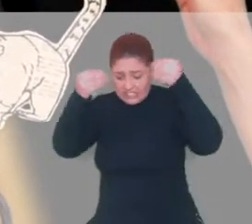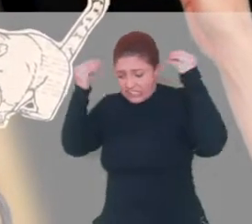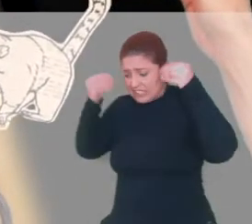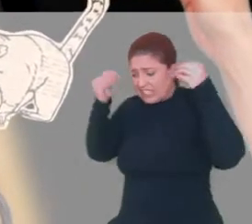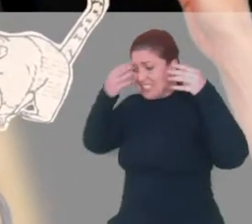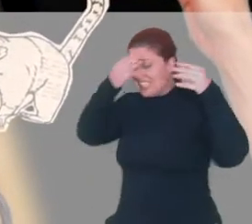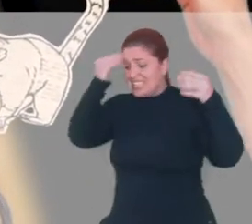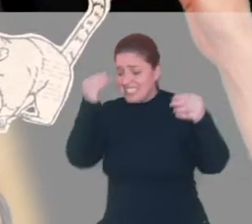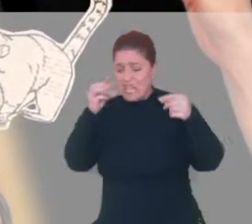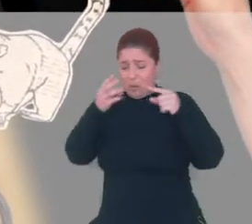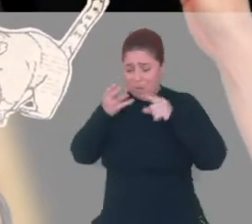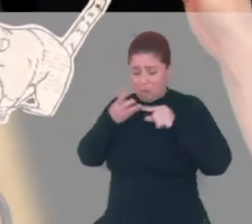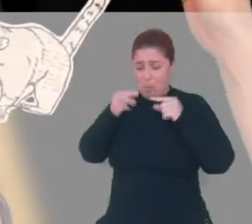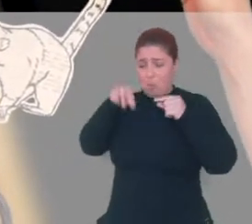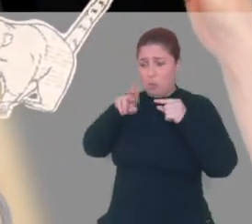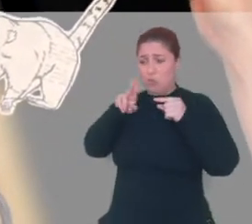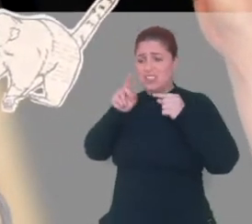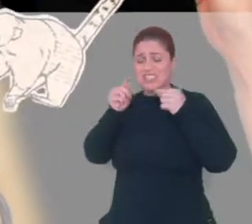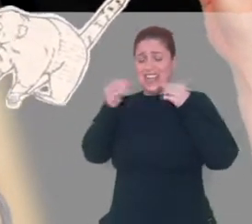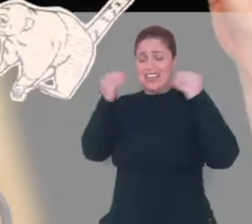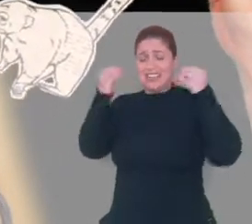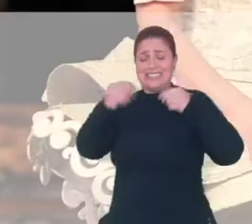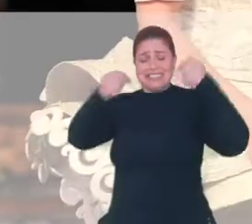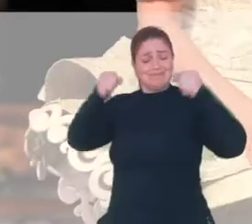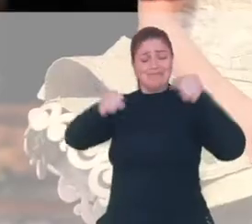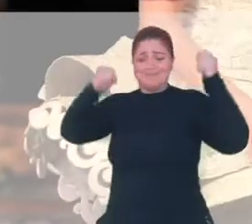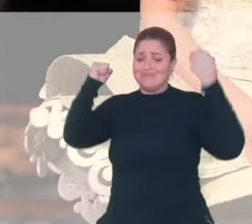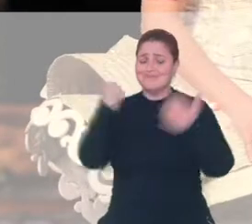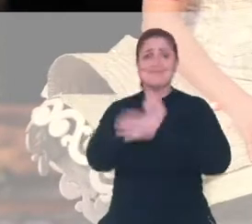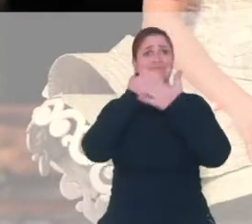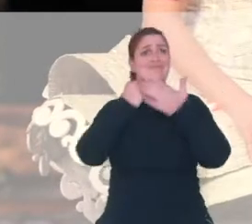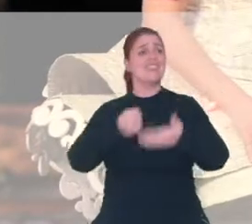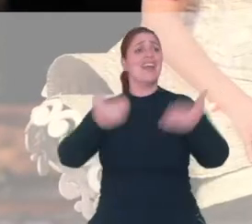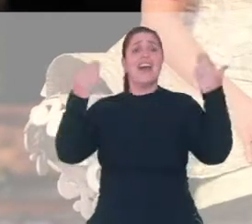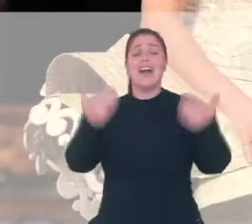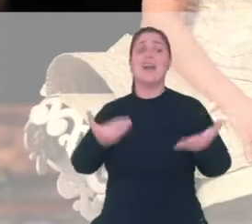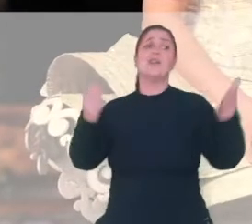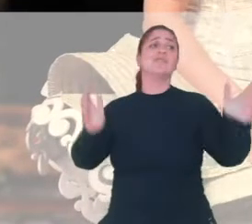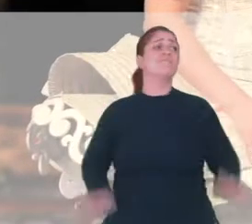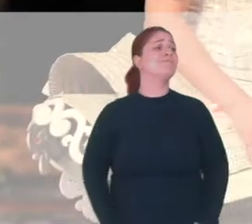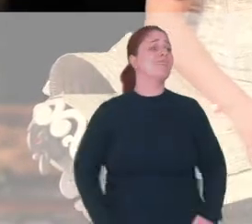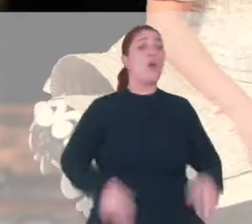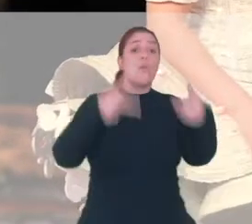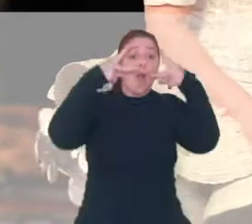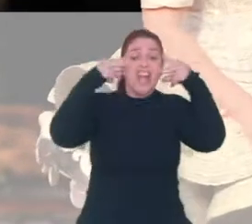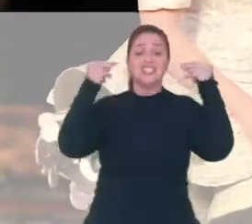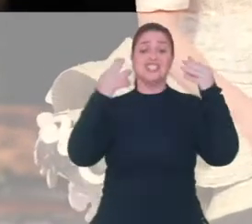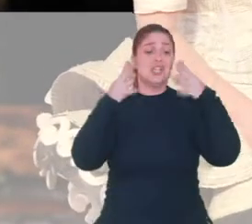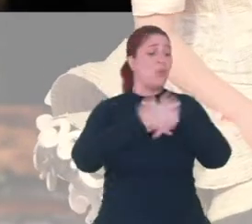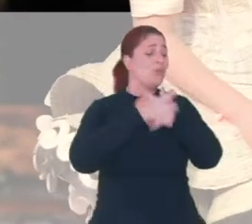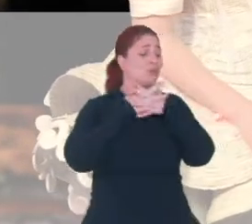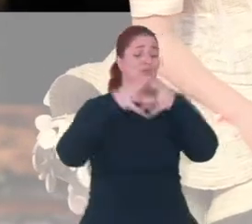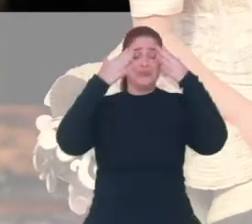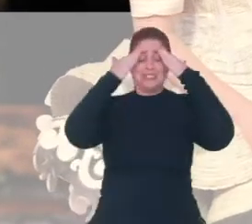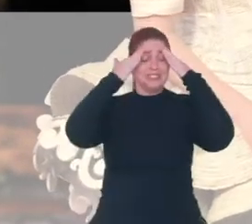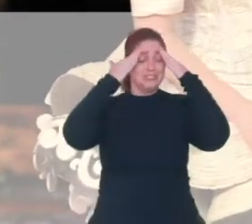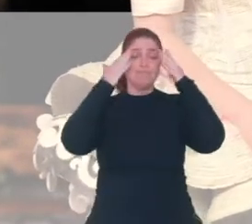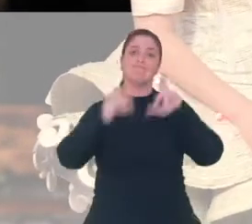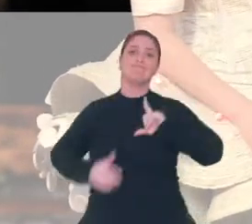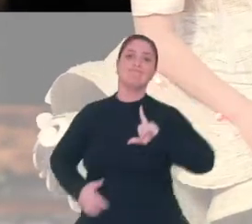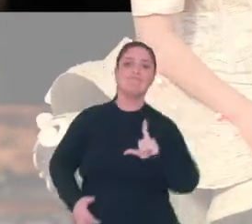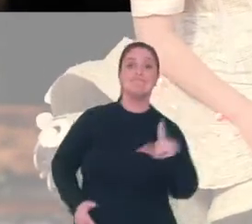É muga, maçunga, macu... Ai! Agora foi o Coati quem se confundiu todo. Foi então